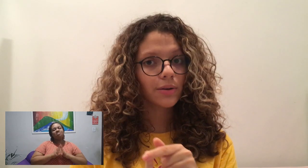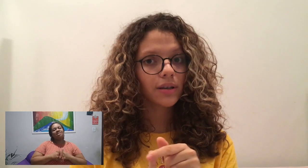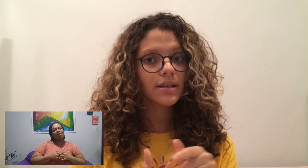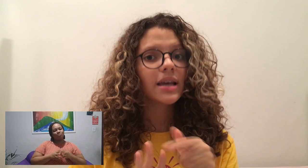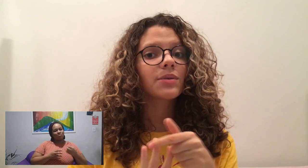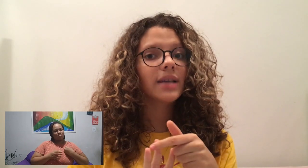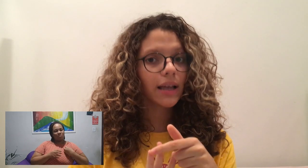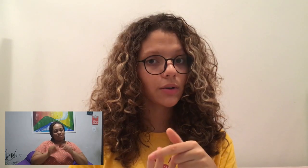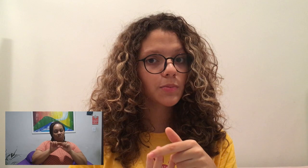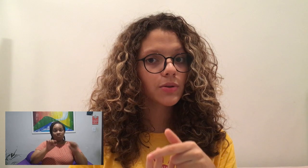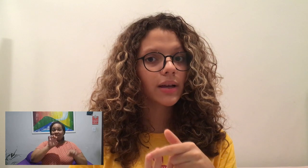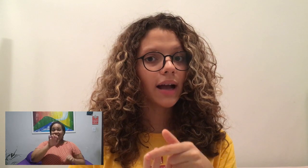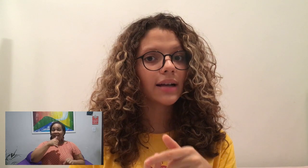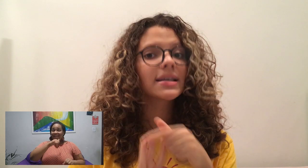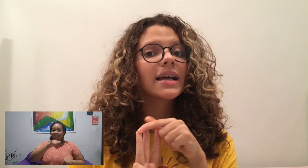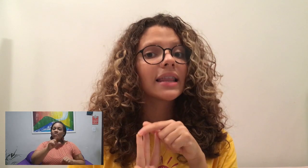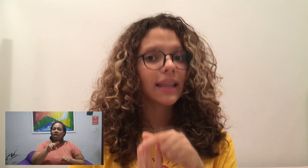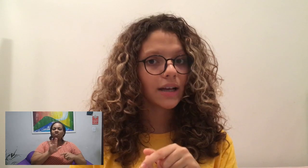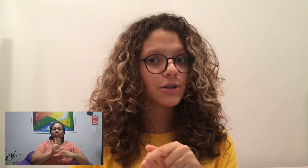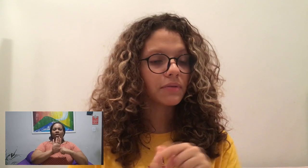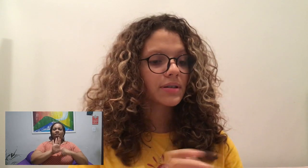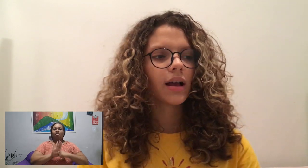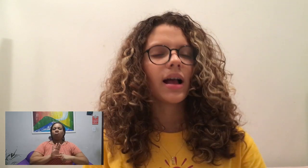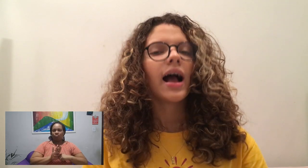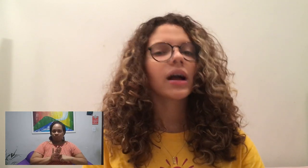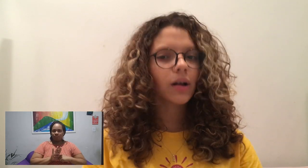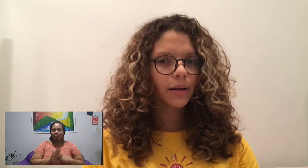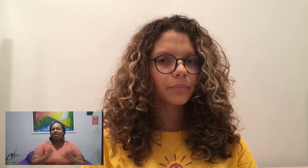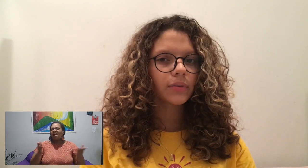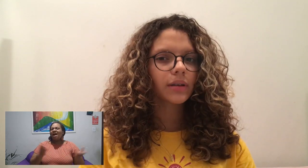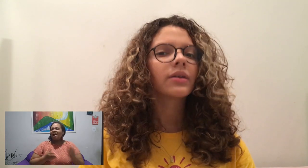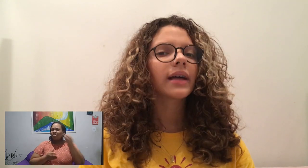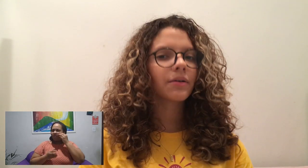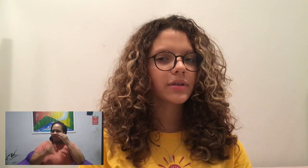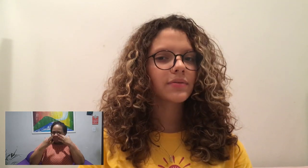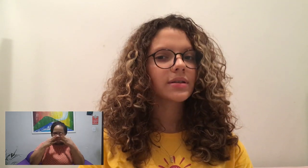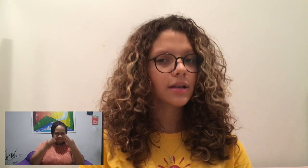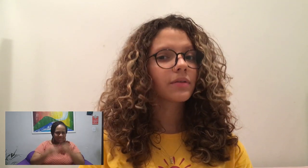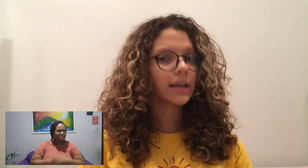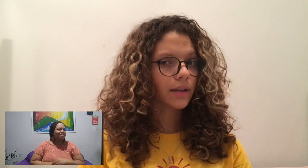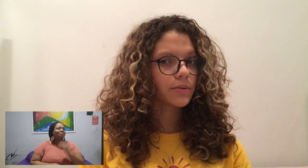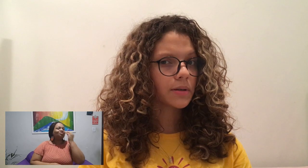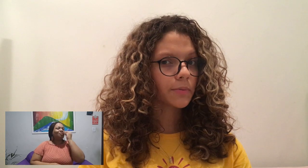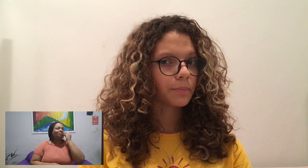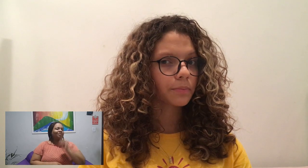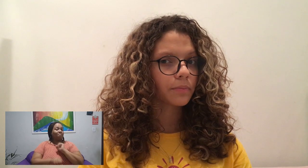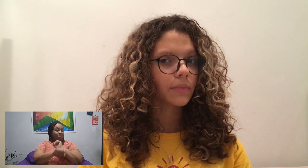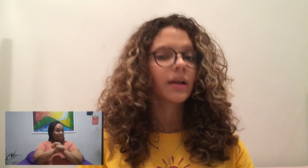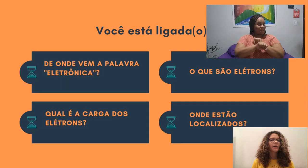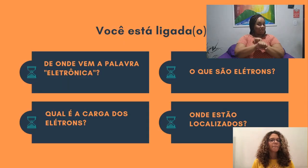cargas neutras e os elétrons possuem cargas negativas. Agora, eu quero ver se vocês estavam ligados